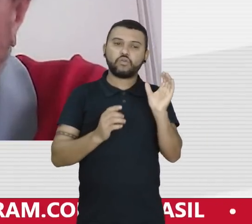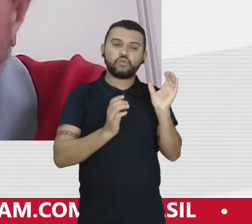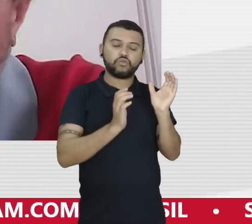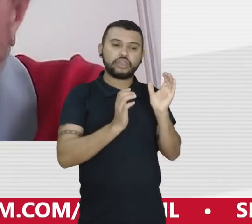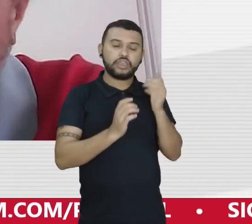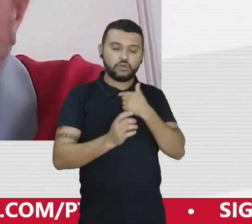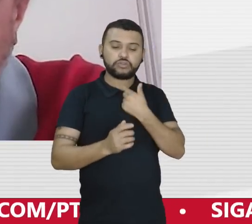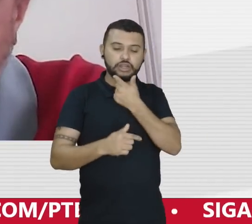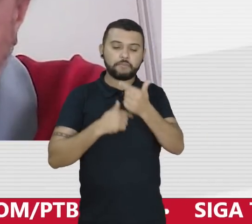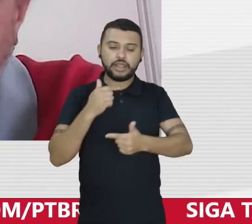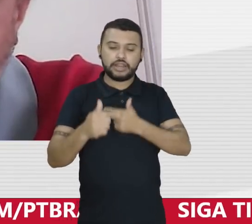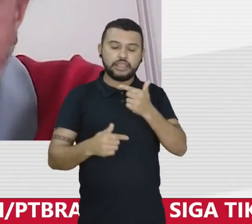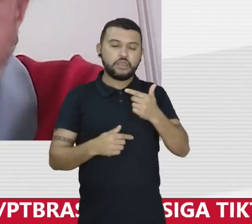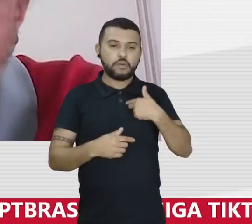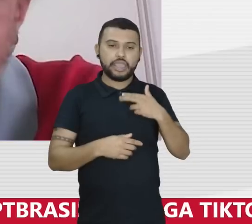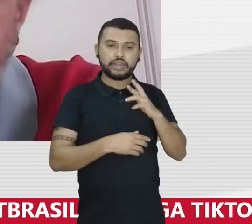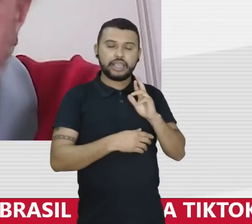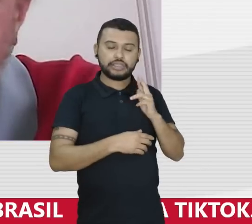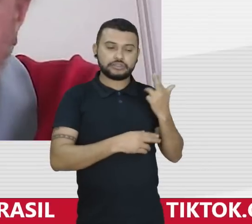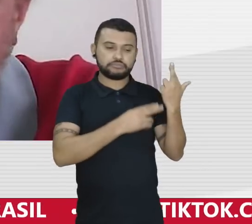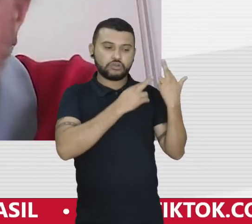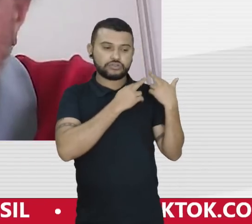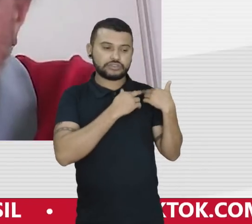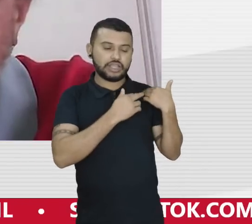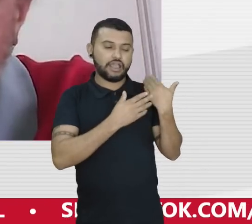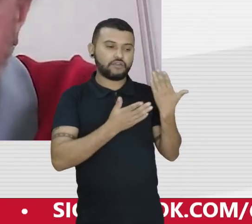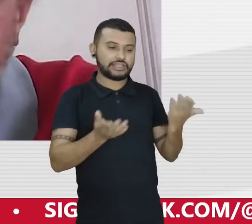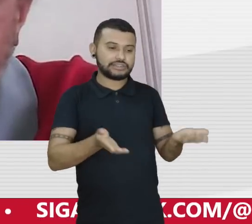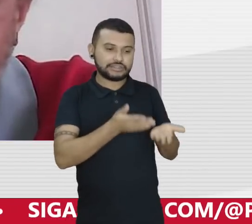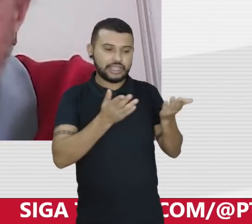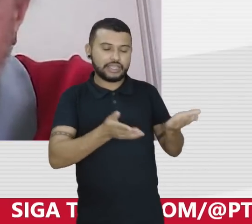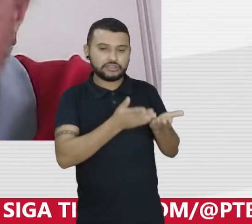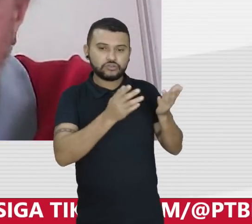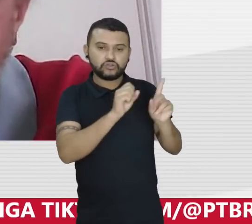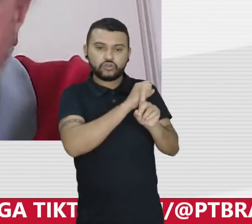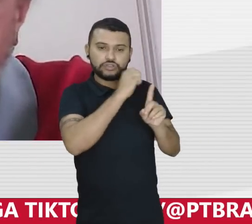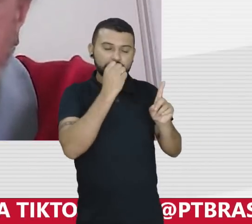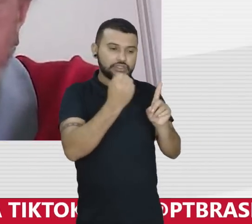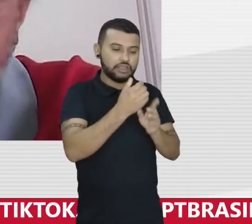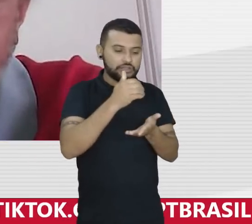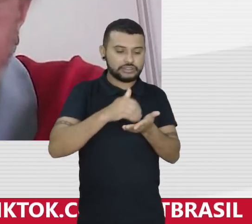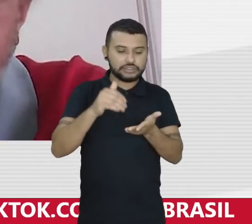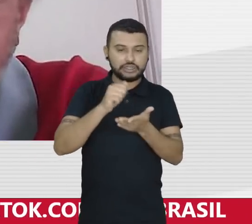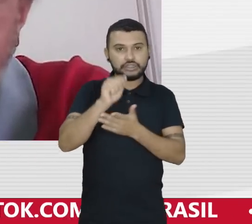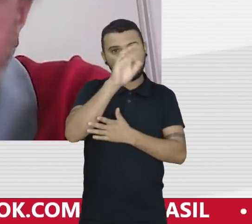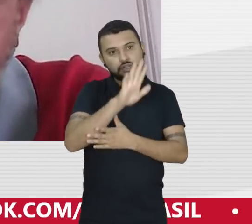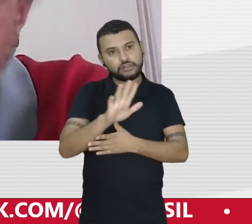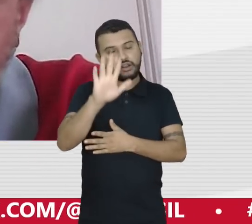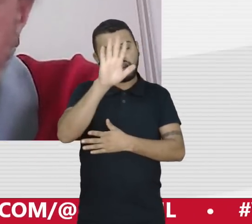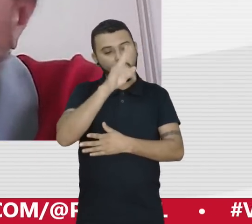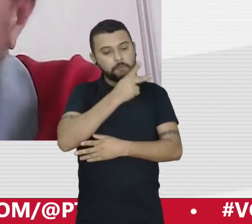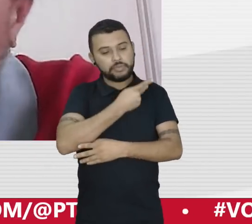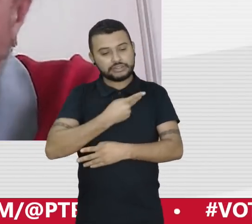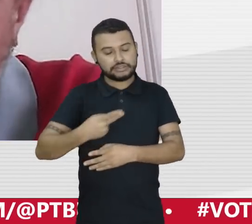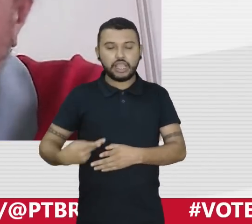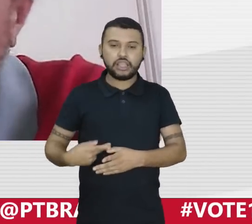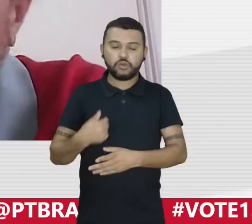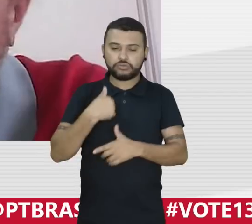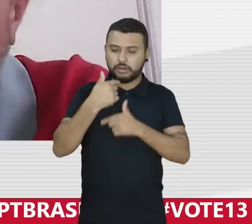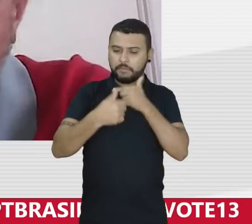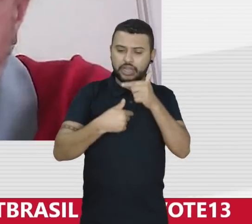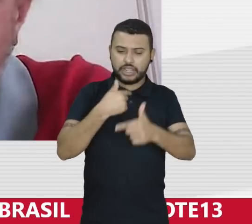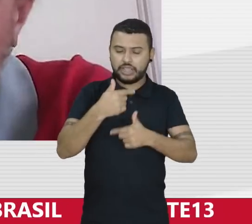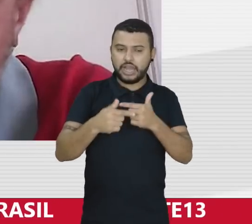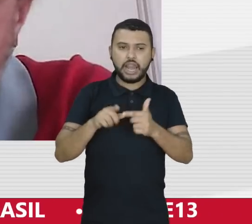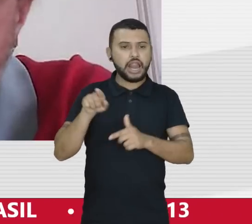como responsável pela área de participação social do governo, na Secretaria-Geral da Presidência, e lá a